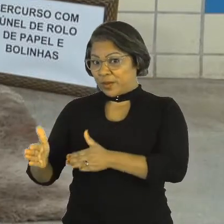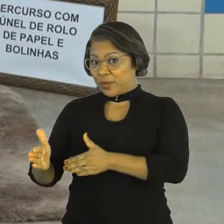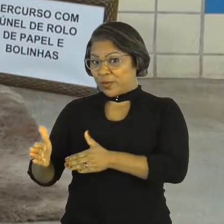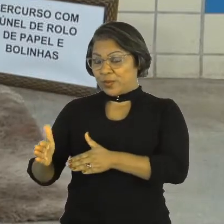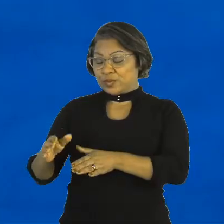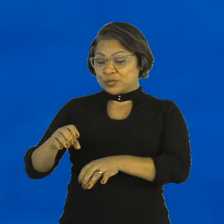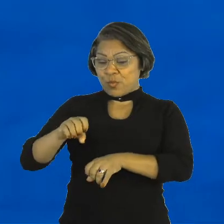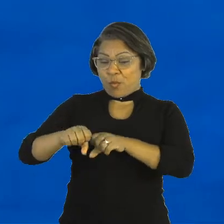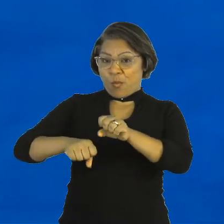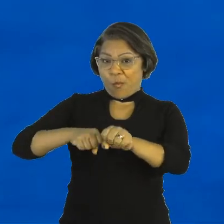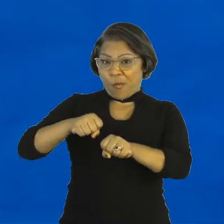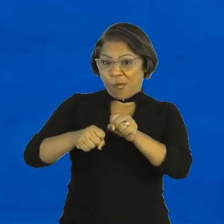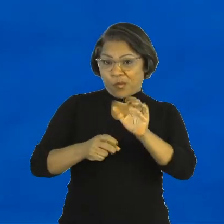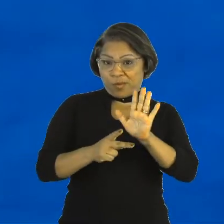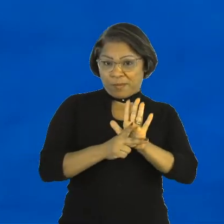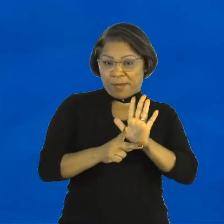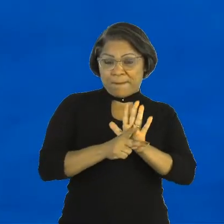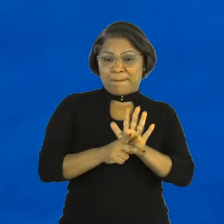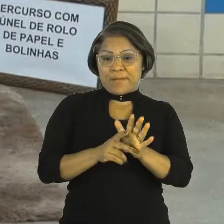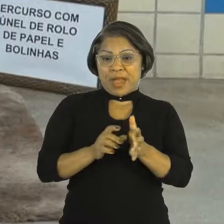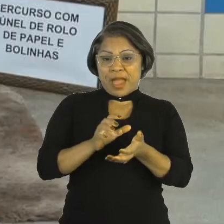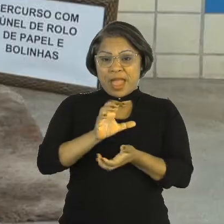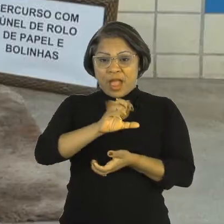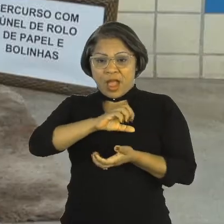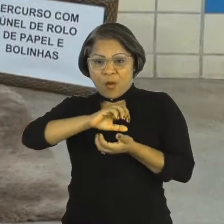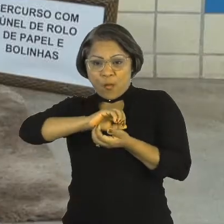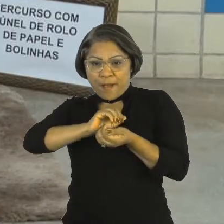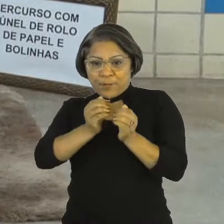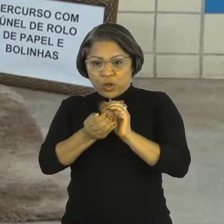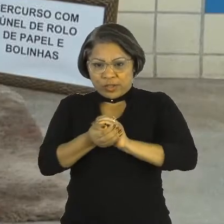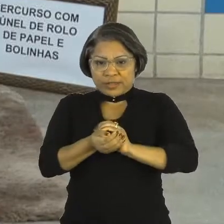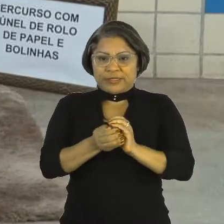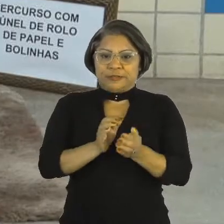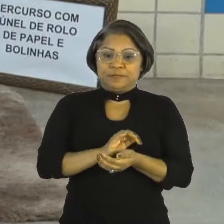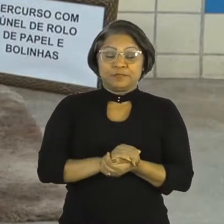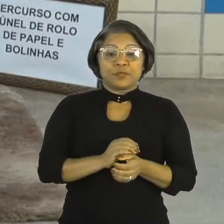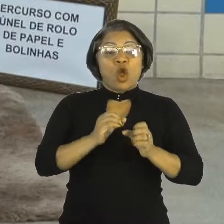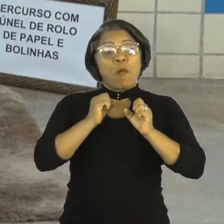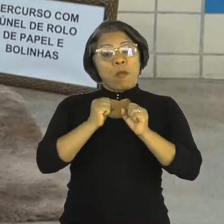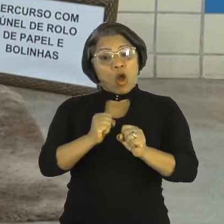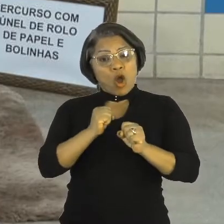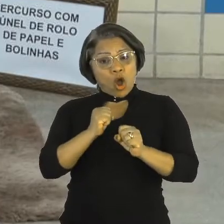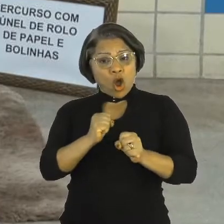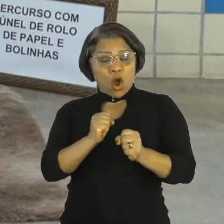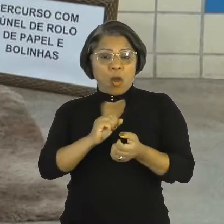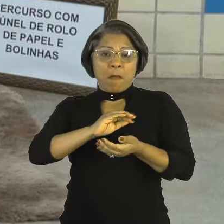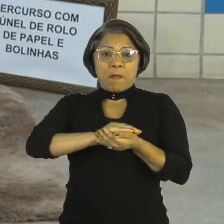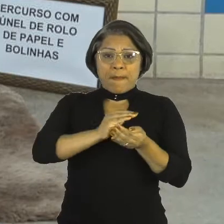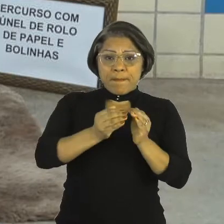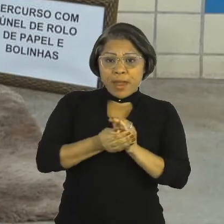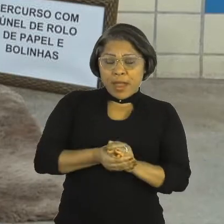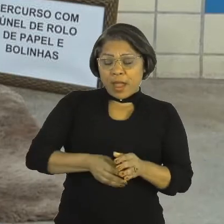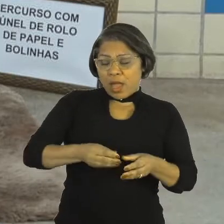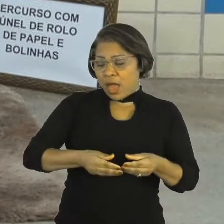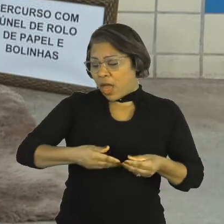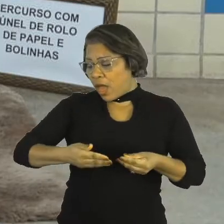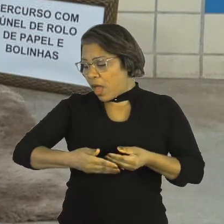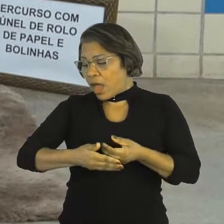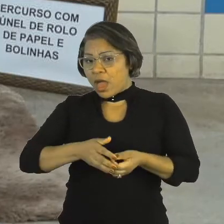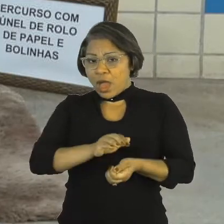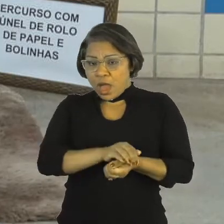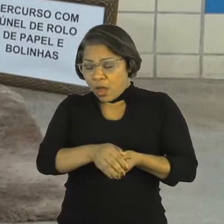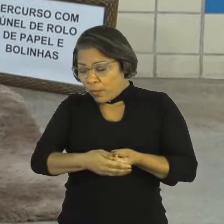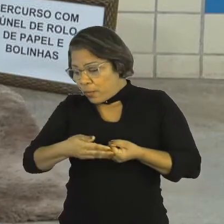e bolinhas. Vamos precisar de rolos de papel, pode ser de papel higiênico, papel toalha, o rolo que você